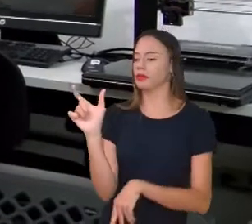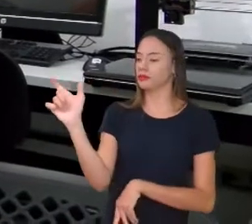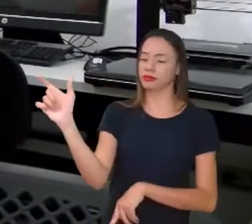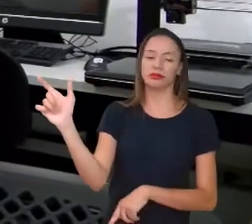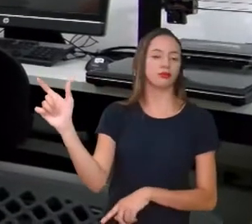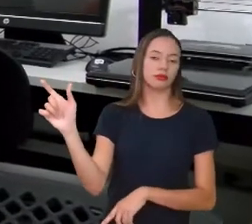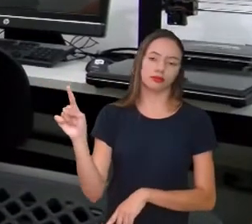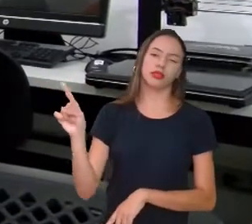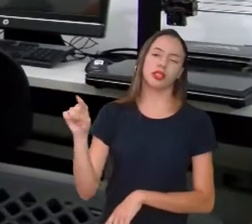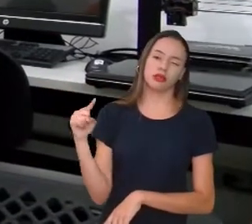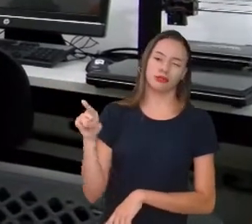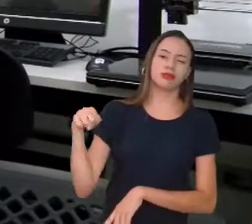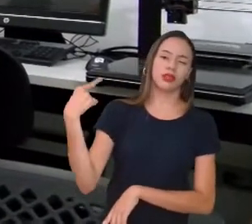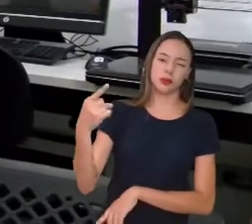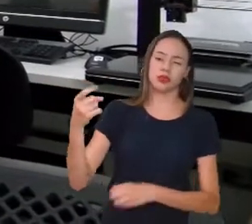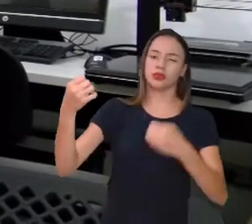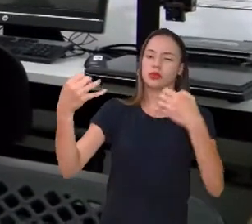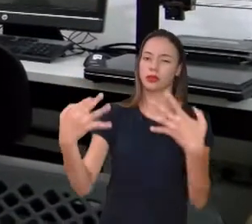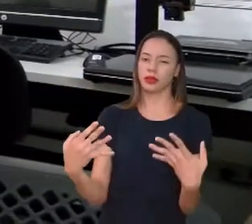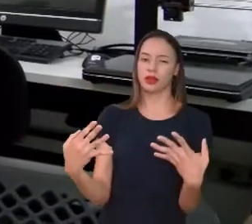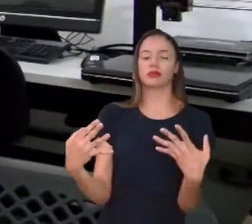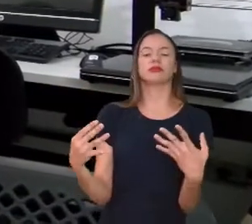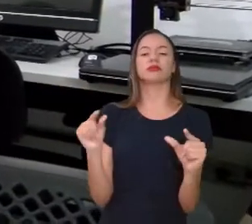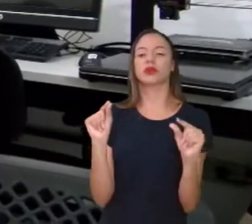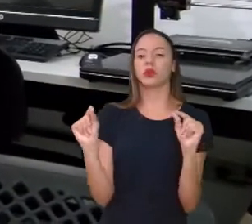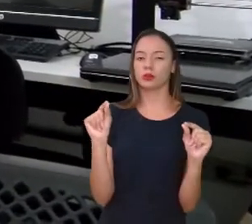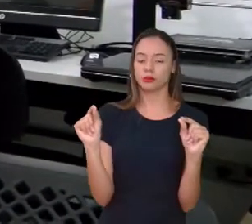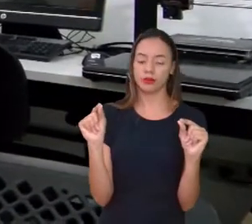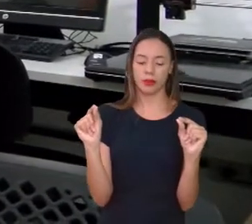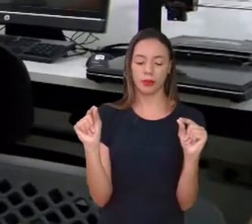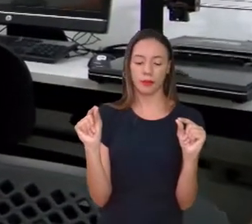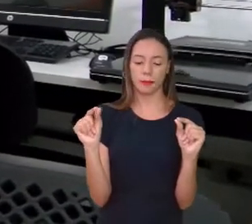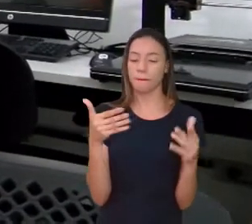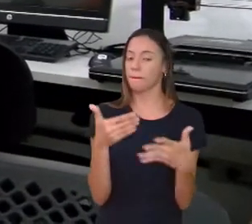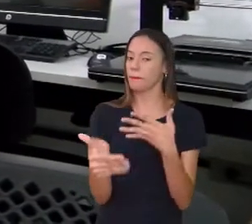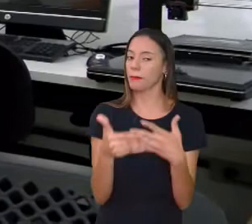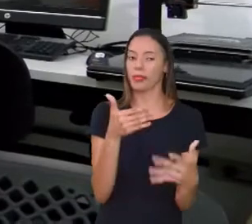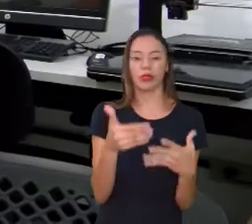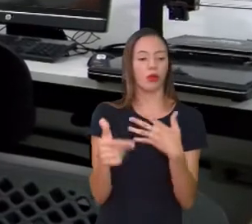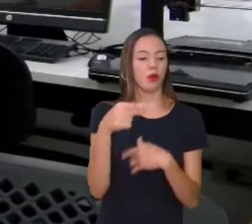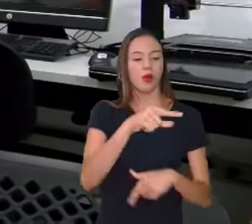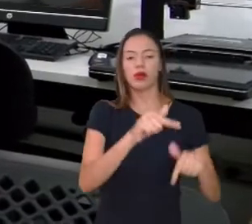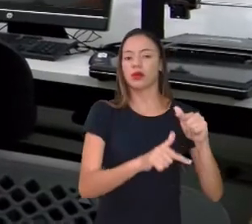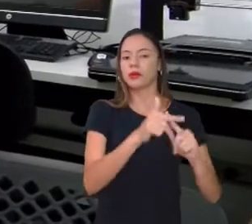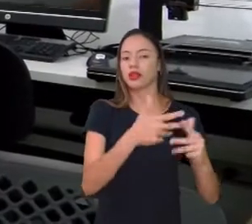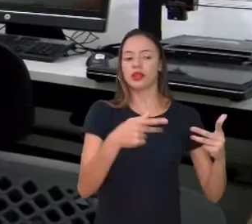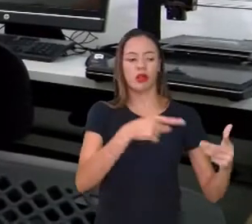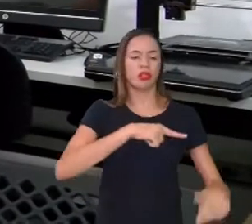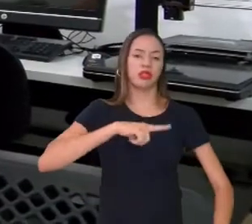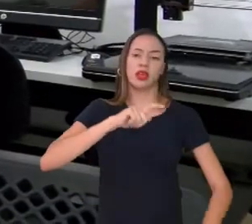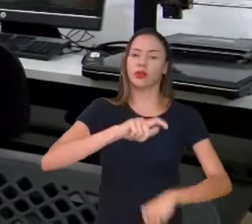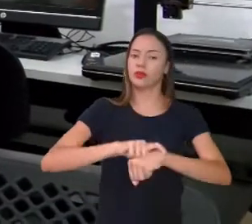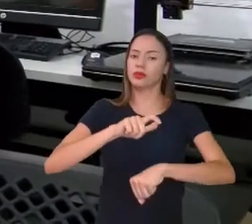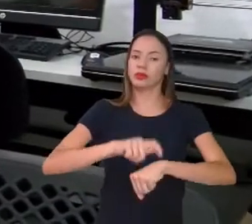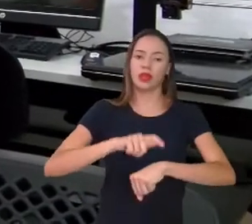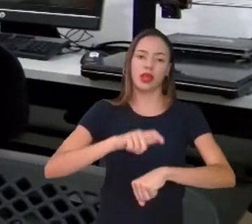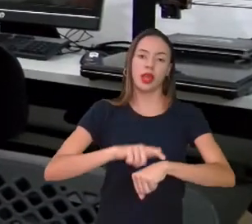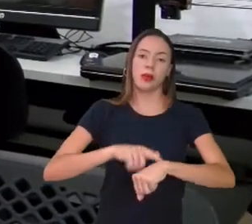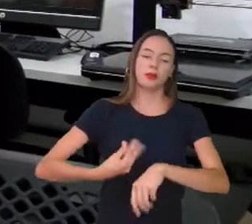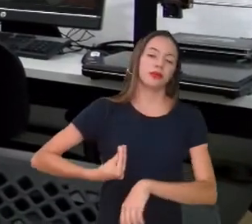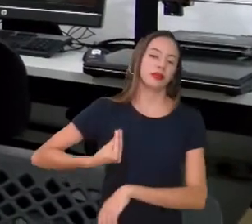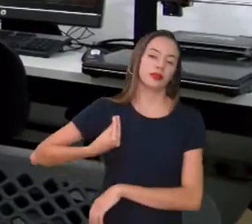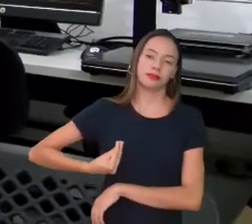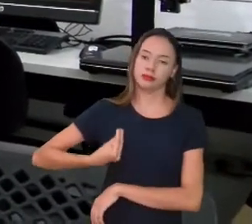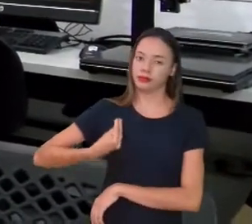a pouquinho para falar, né, que todo equipamento tem um tempo de